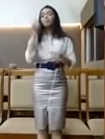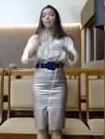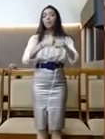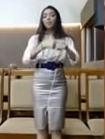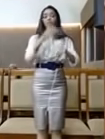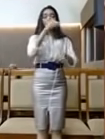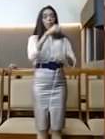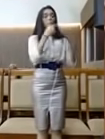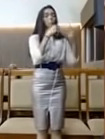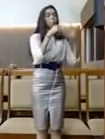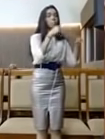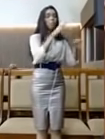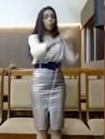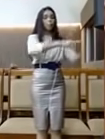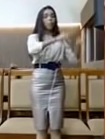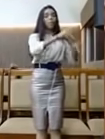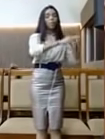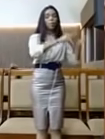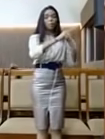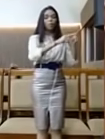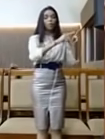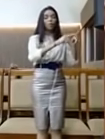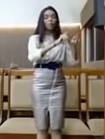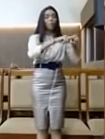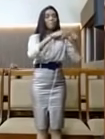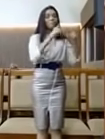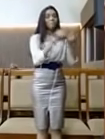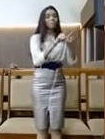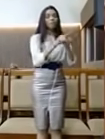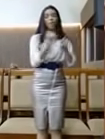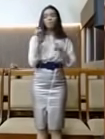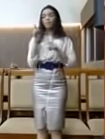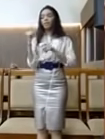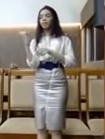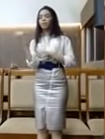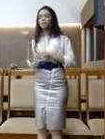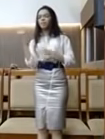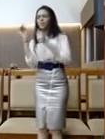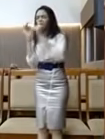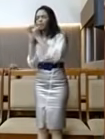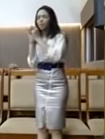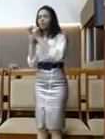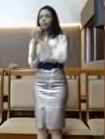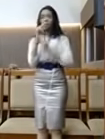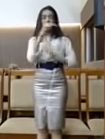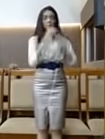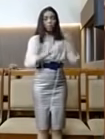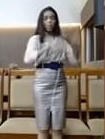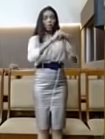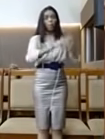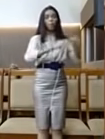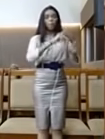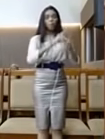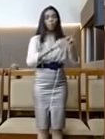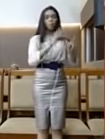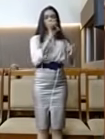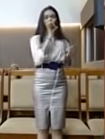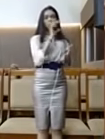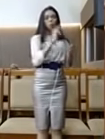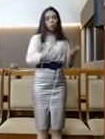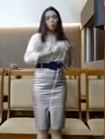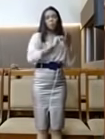a multidão não te dá Ministério multidão não te da Graça então não te dar